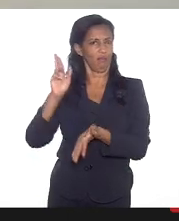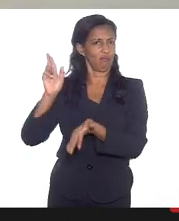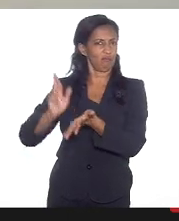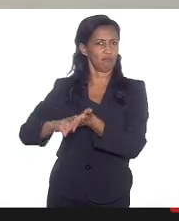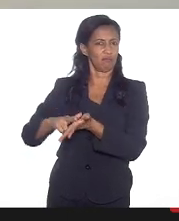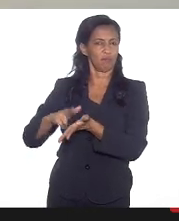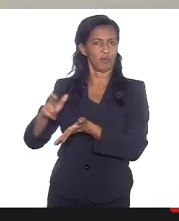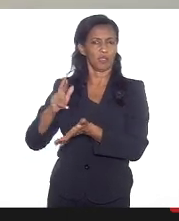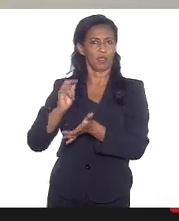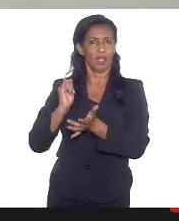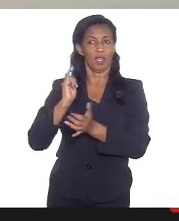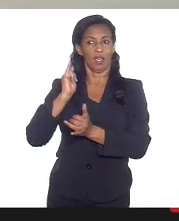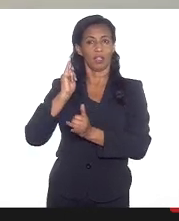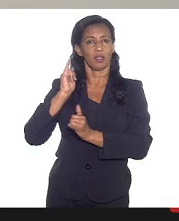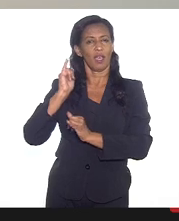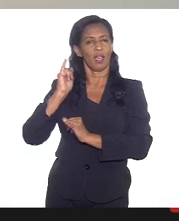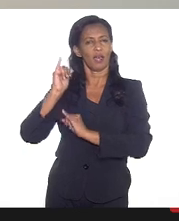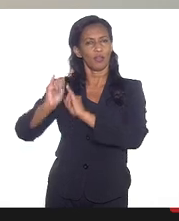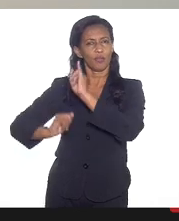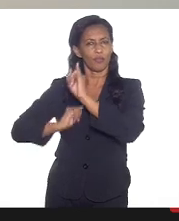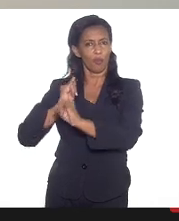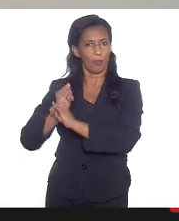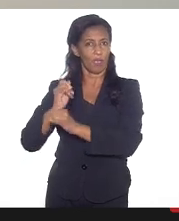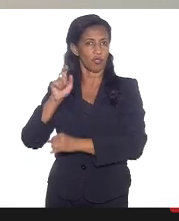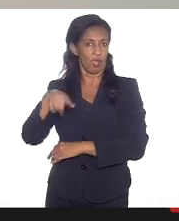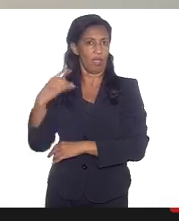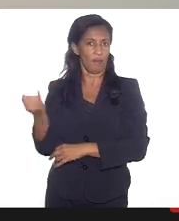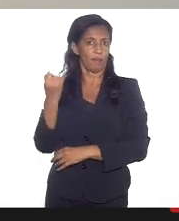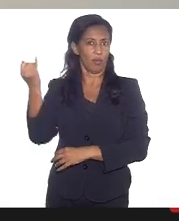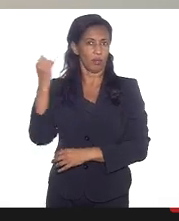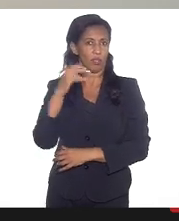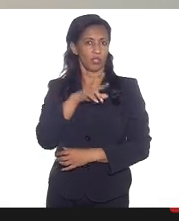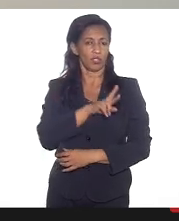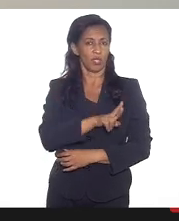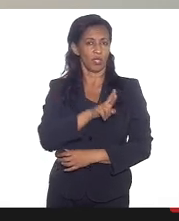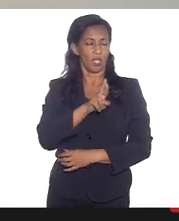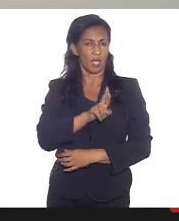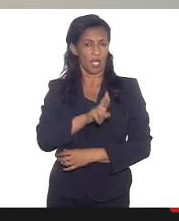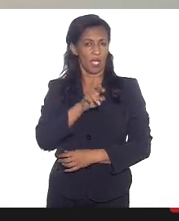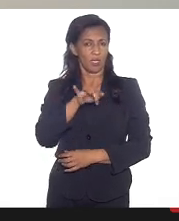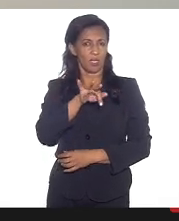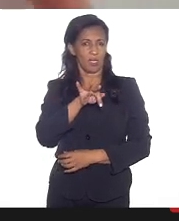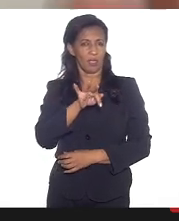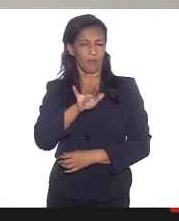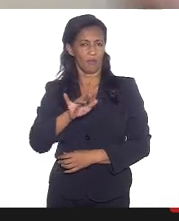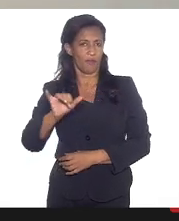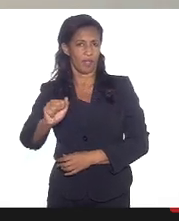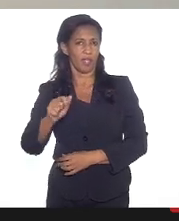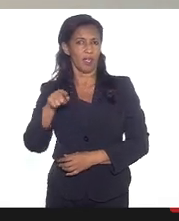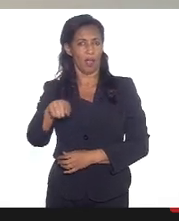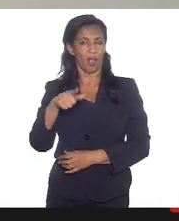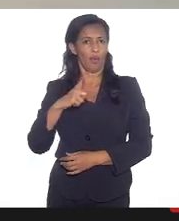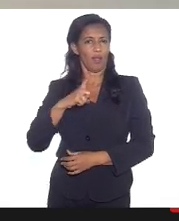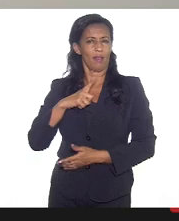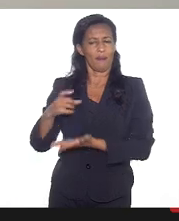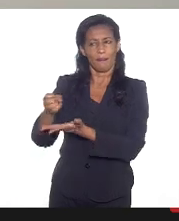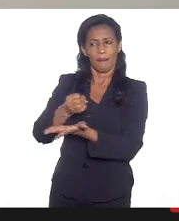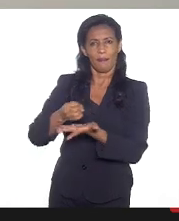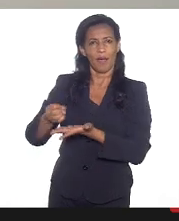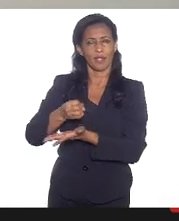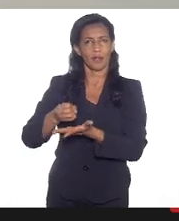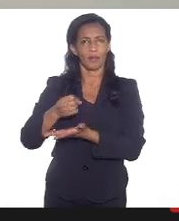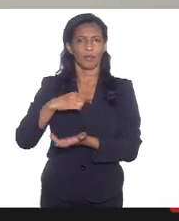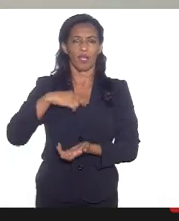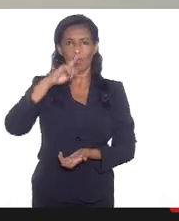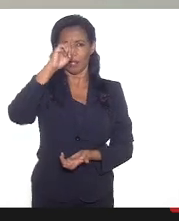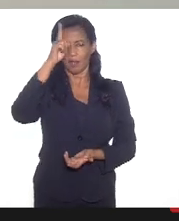da informática é importante. A Receita Federal tem um sistema próprio de compensação que basicamente tem essa